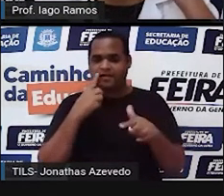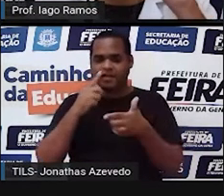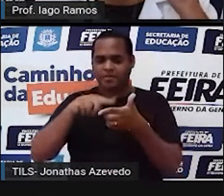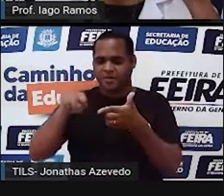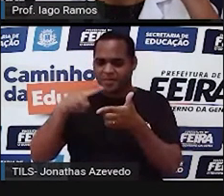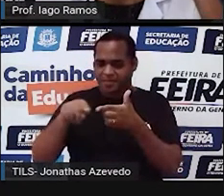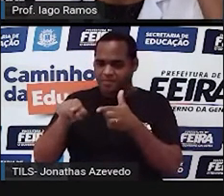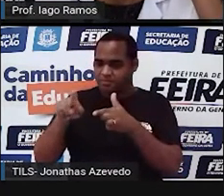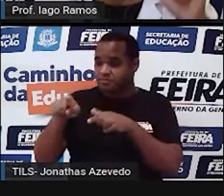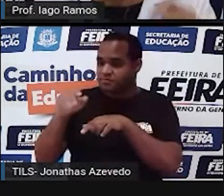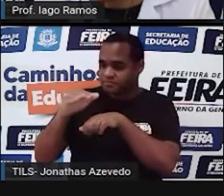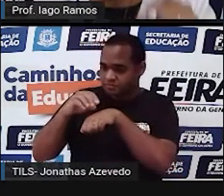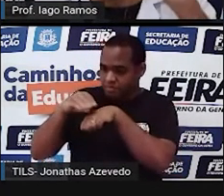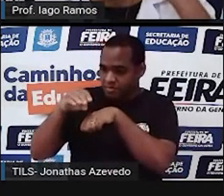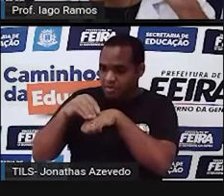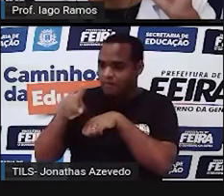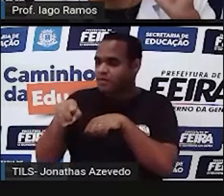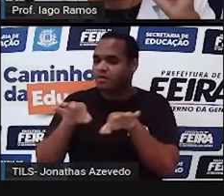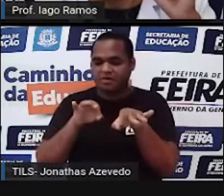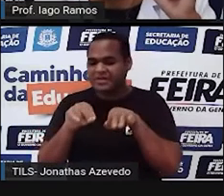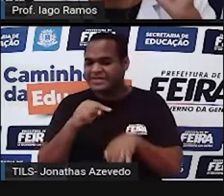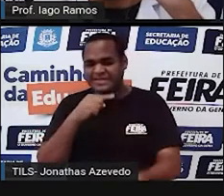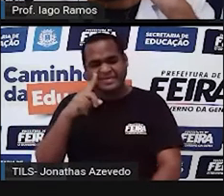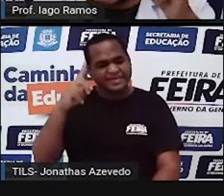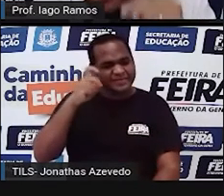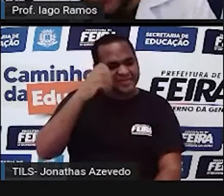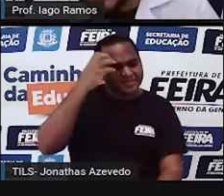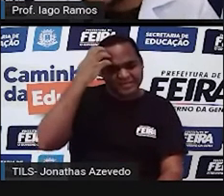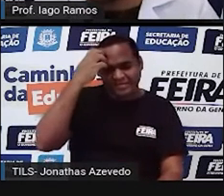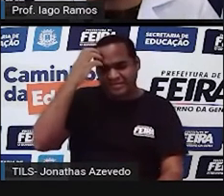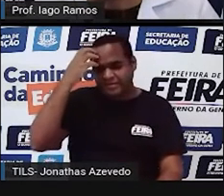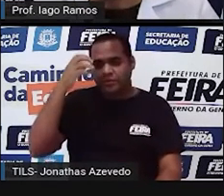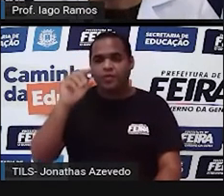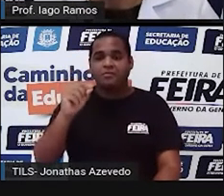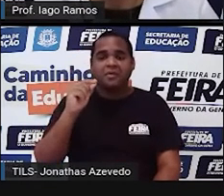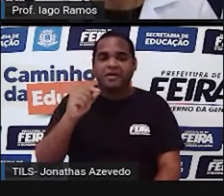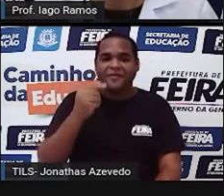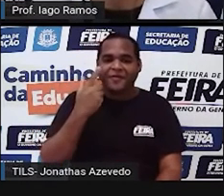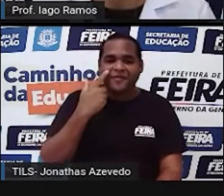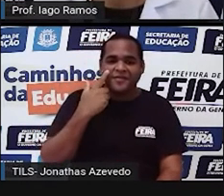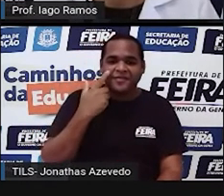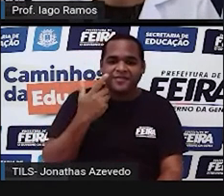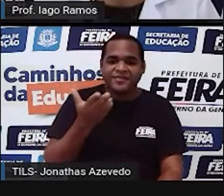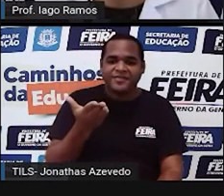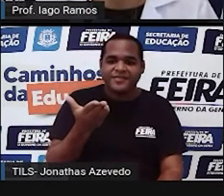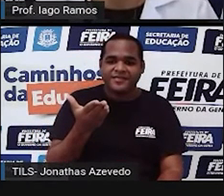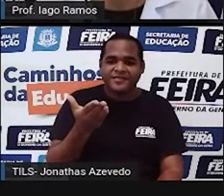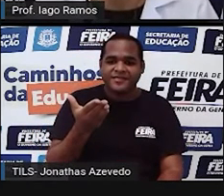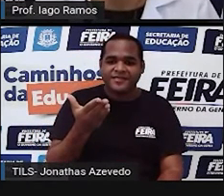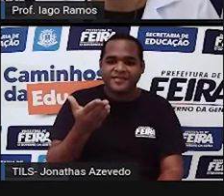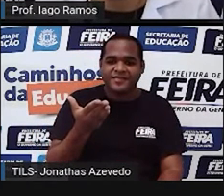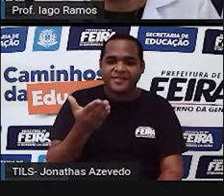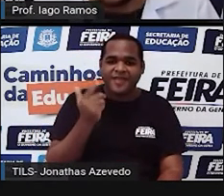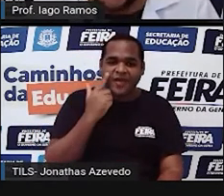e você não conseguir resolver? Você tem que fazer isso aqui, ó.